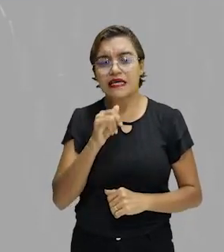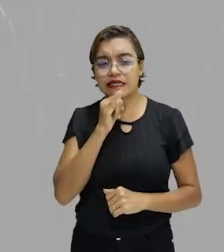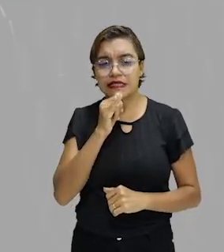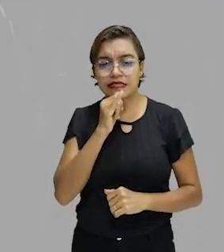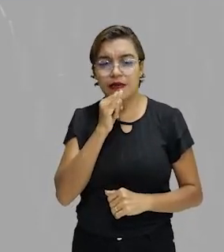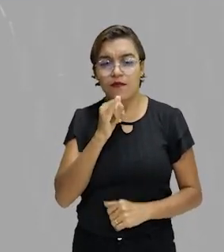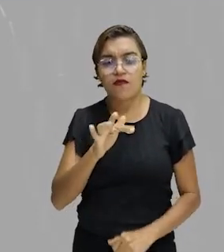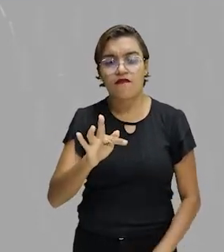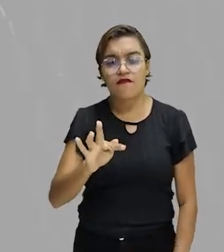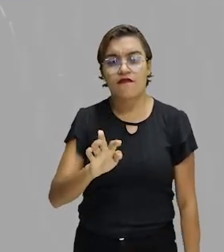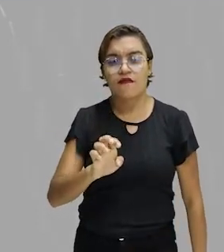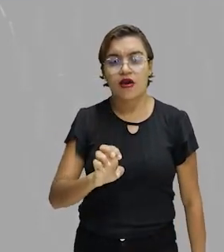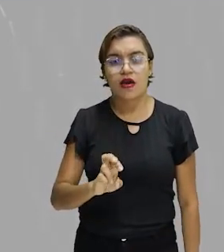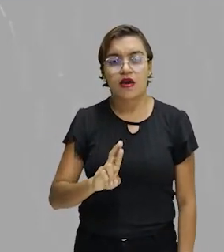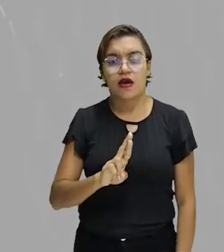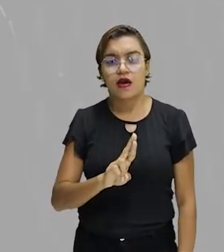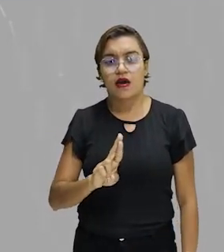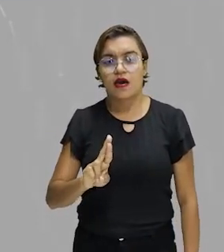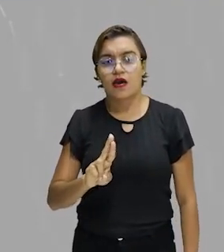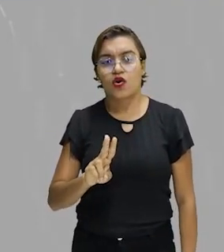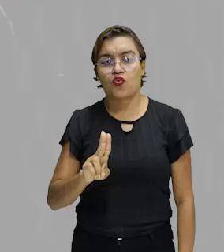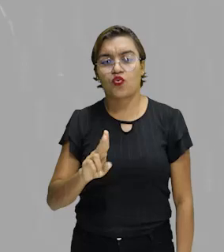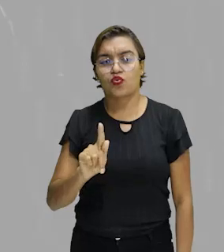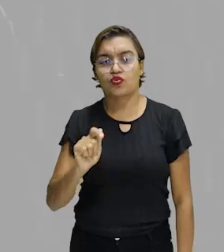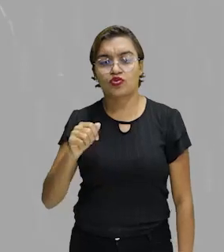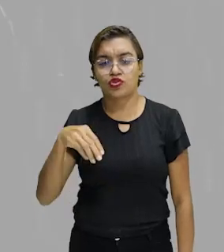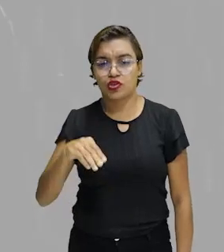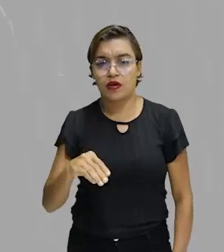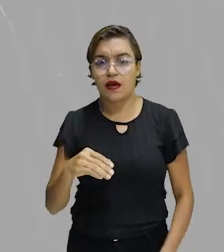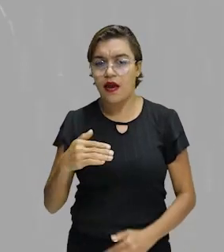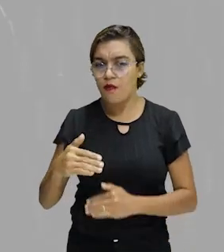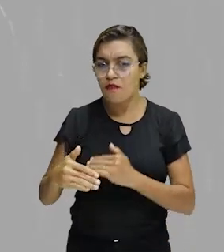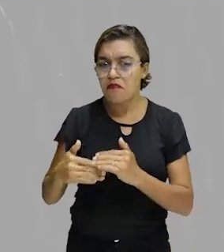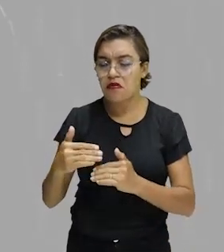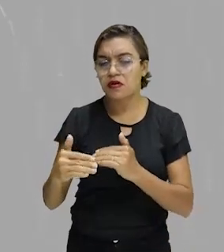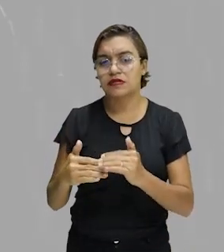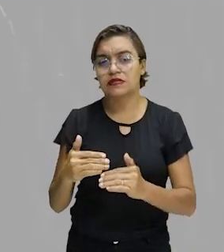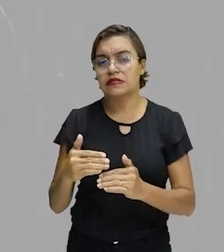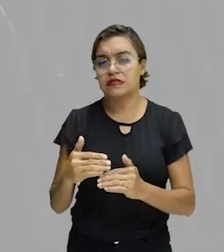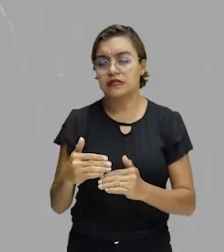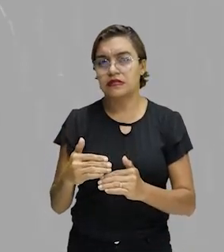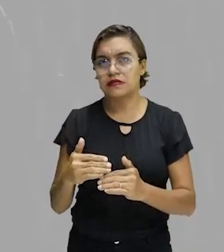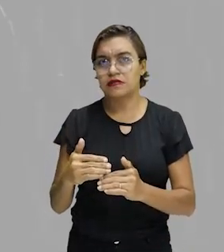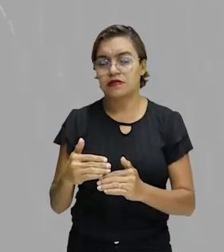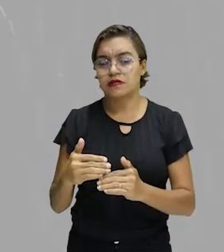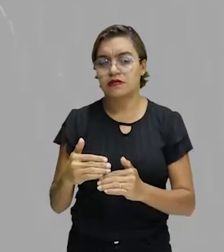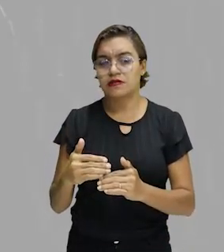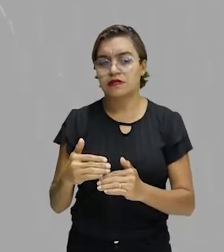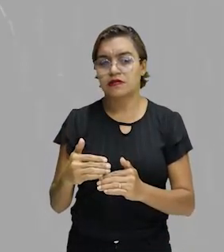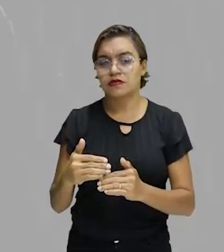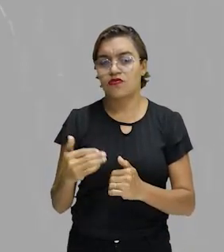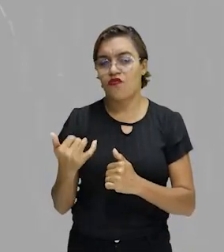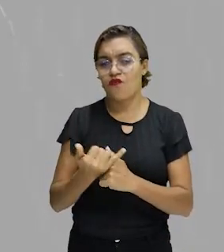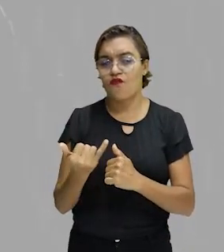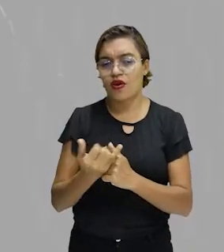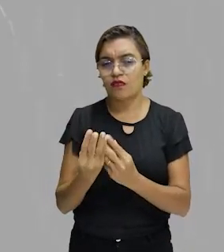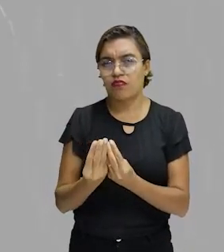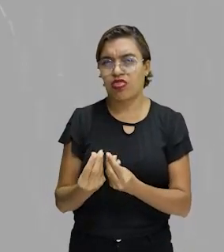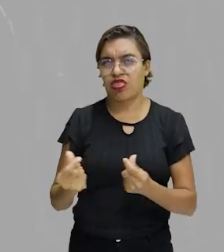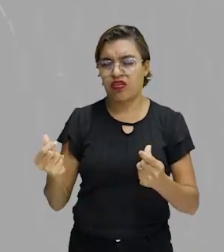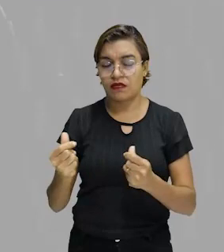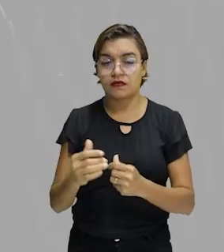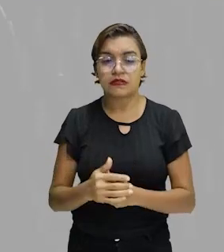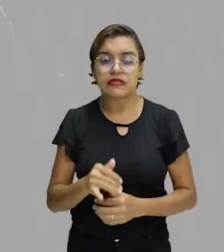aqui está mostrando a corrosão do ferro, o processo de enferrujamento do ferro. Dentre as